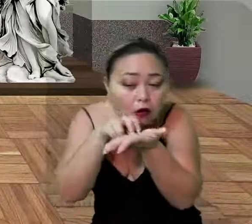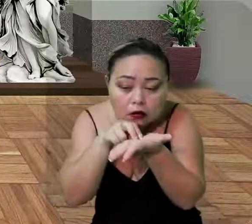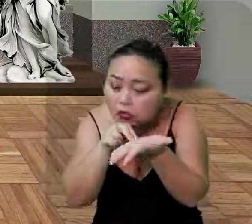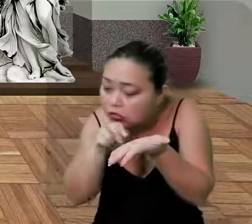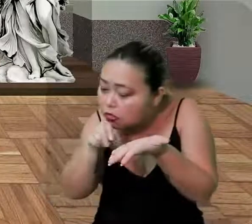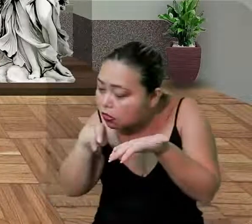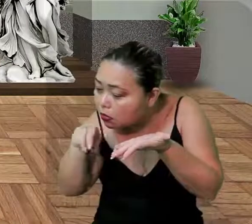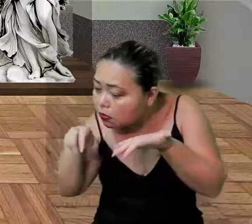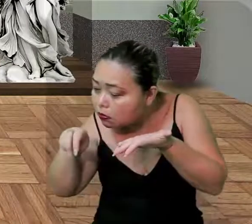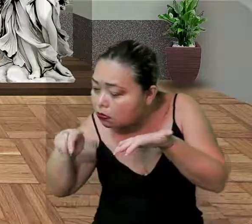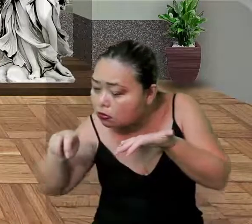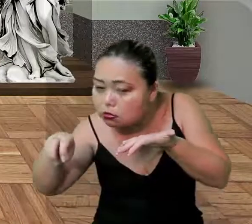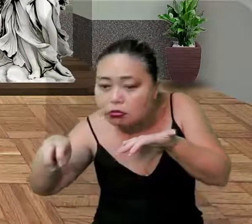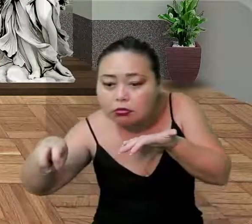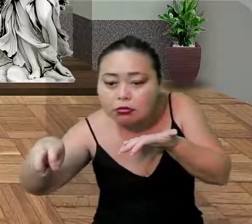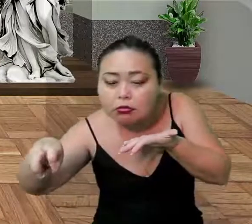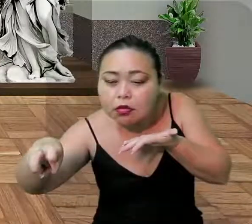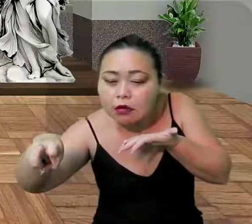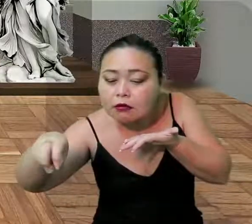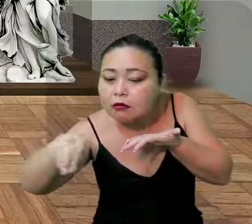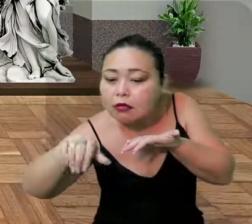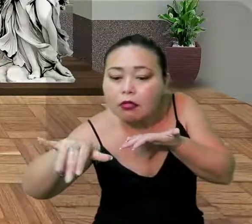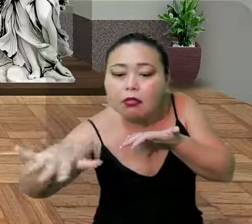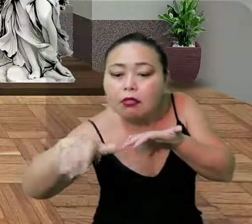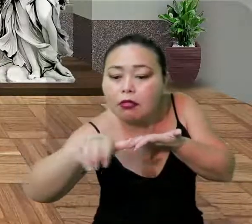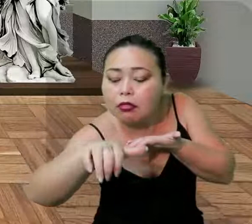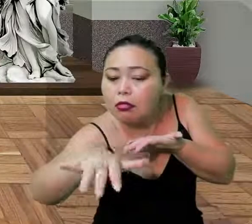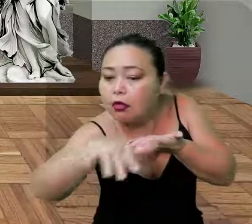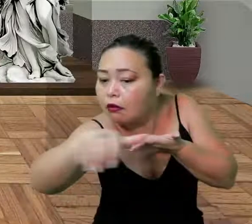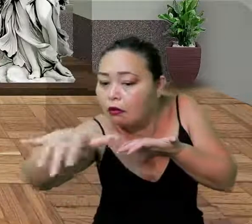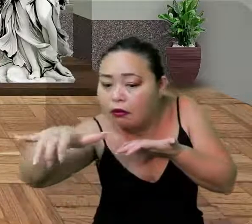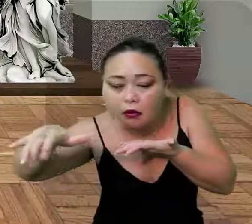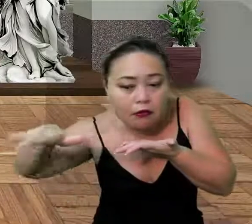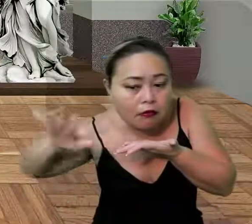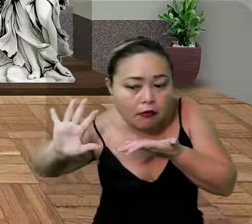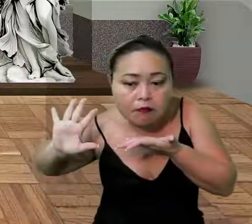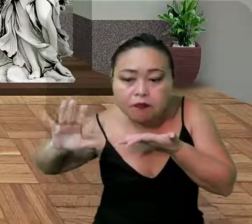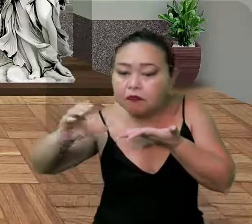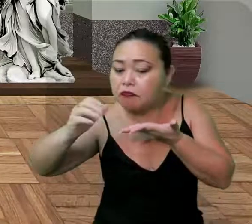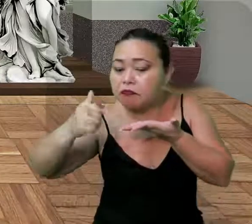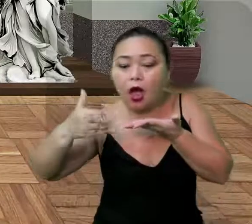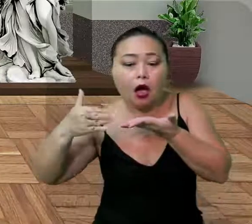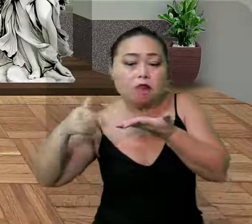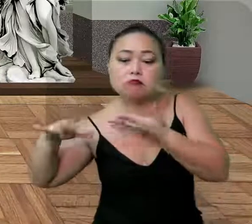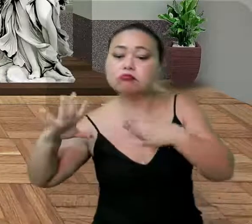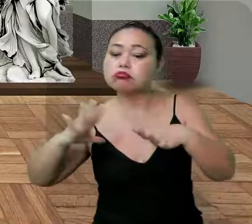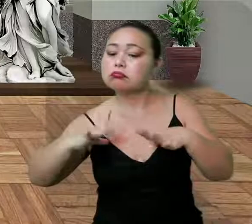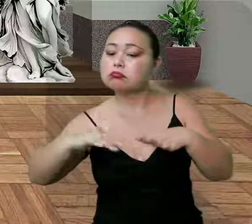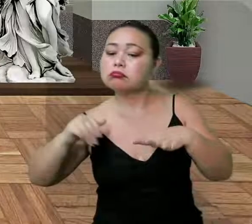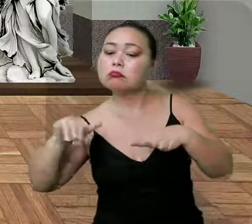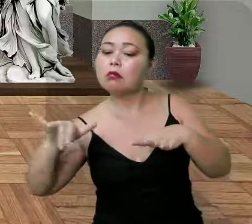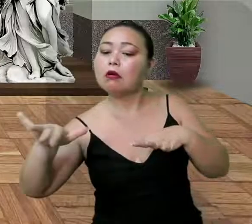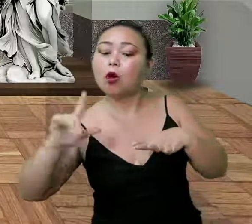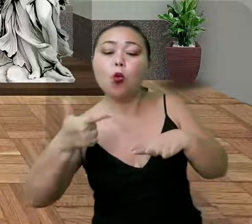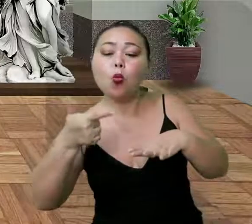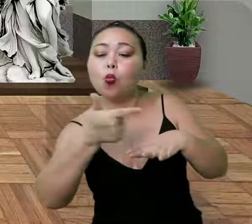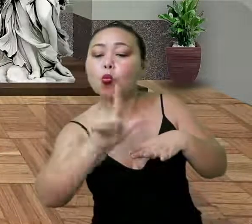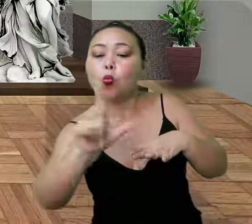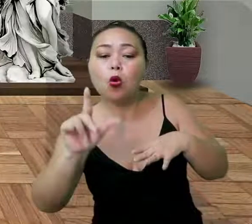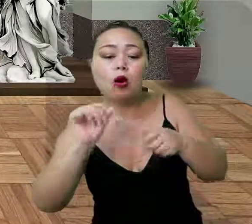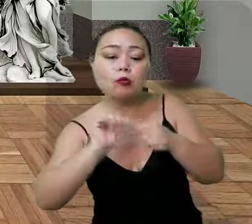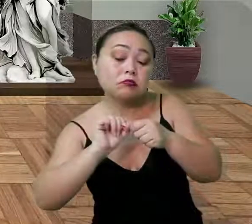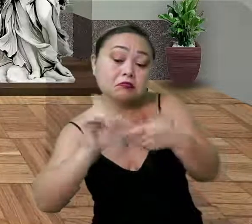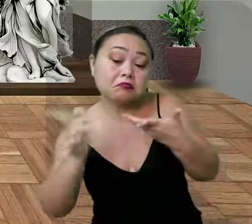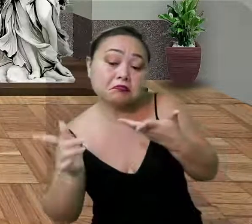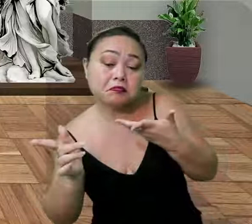saiu né Se disse Pavão para o cais para a cidade e osso bem